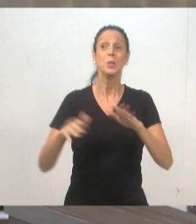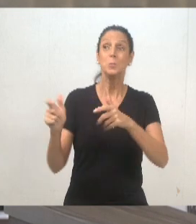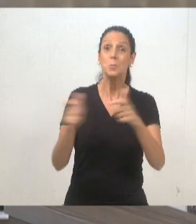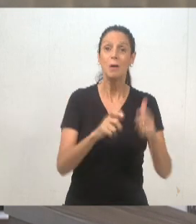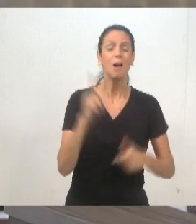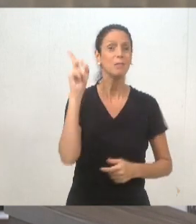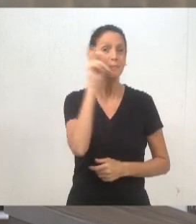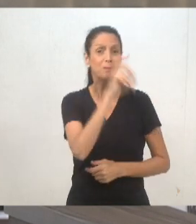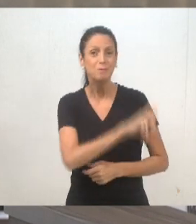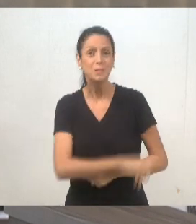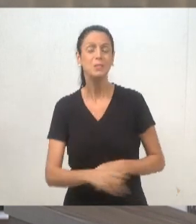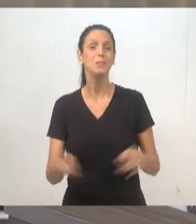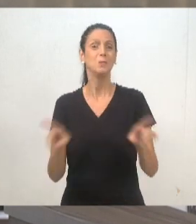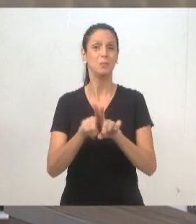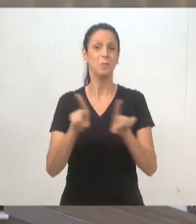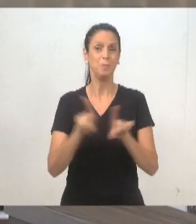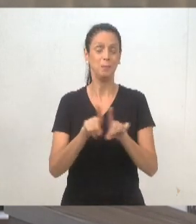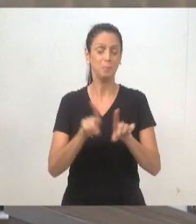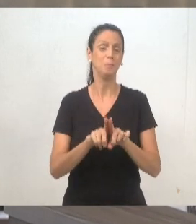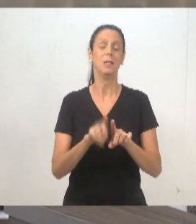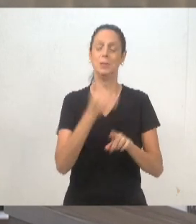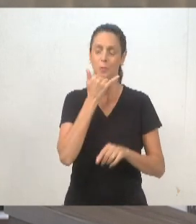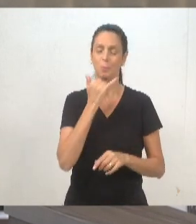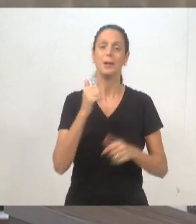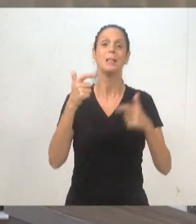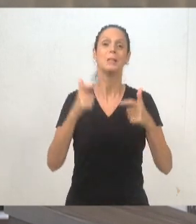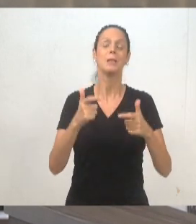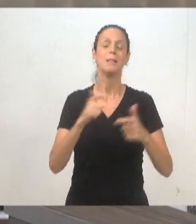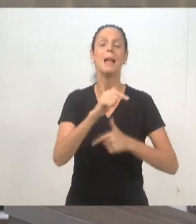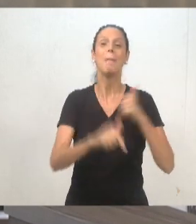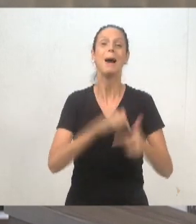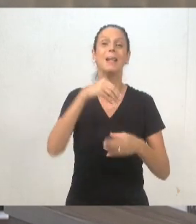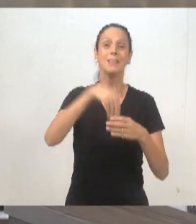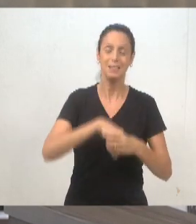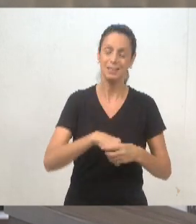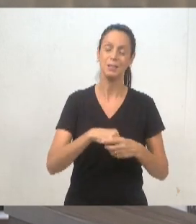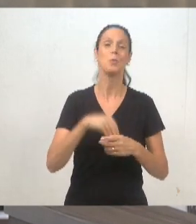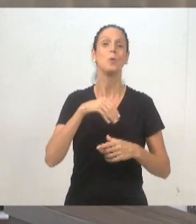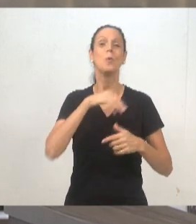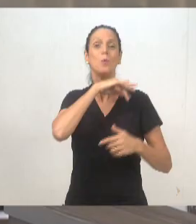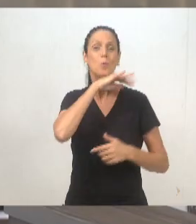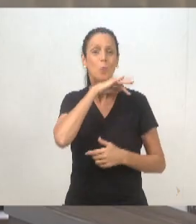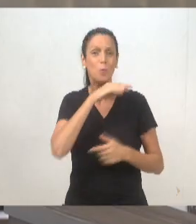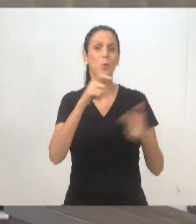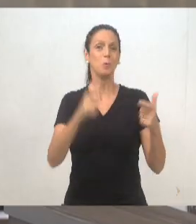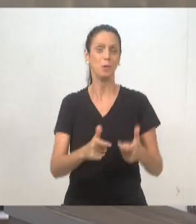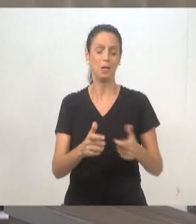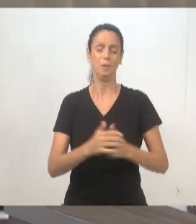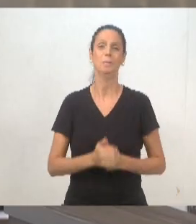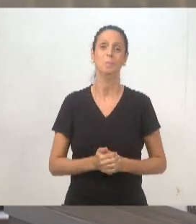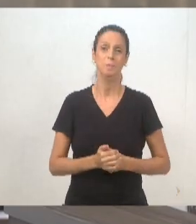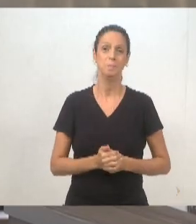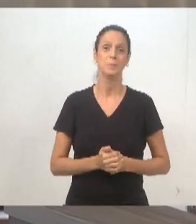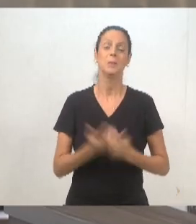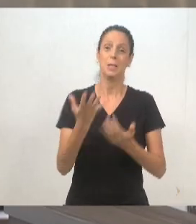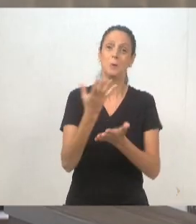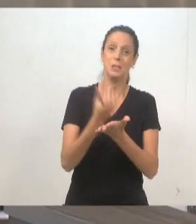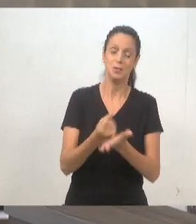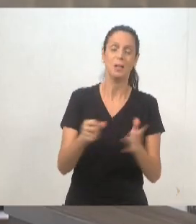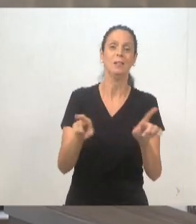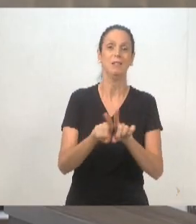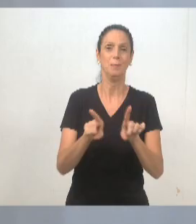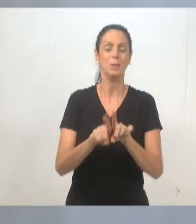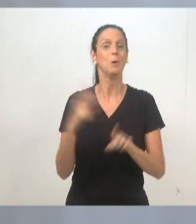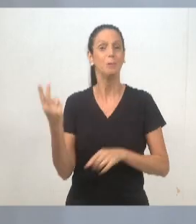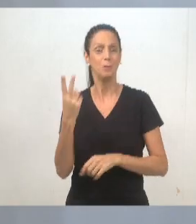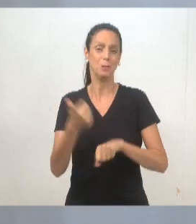que são muito importantes para a nossa cidade e que muitas vezes não têm a valorização que mereciam. Então, deixar isso registrado aqui também. Obrigado.